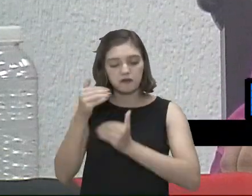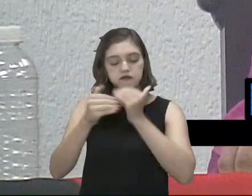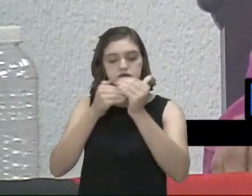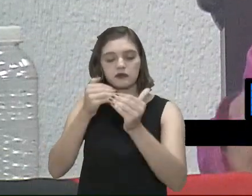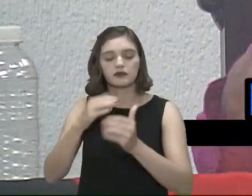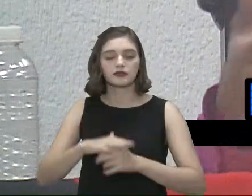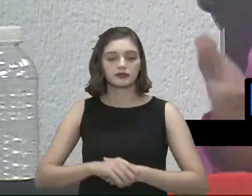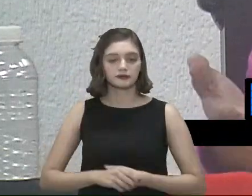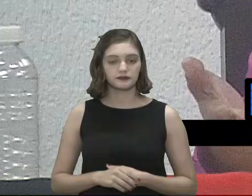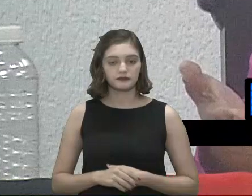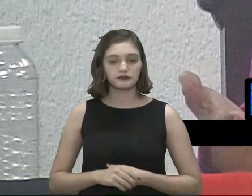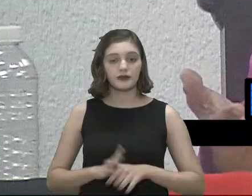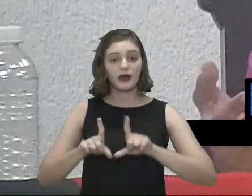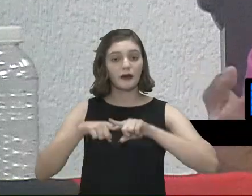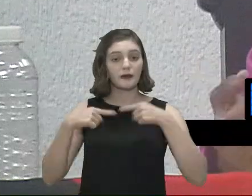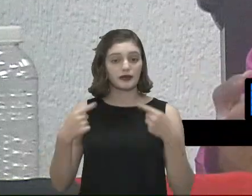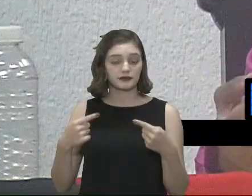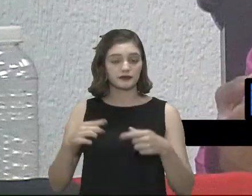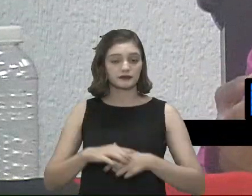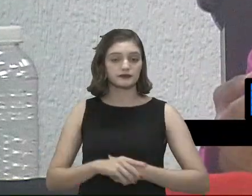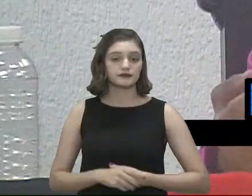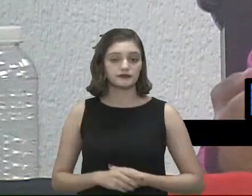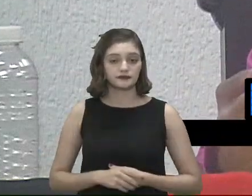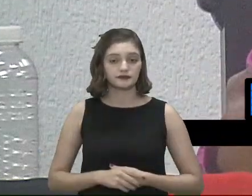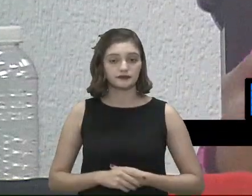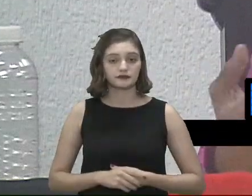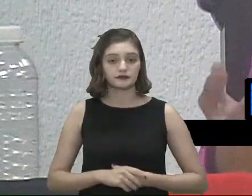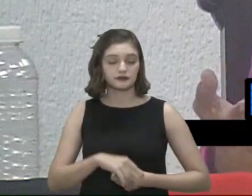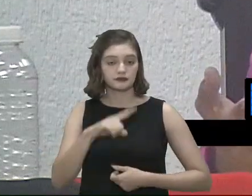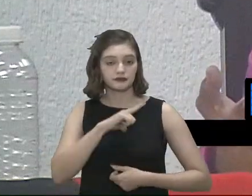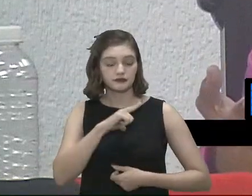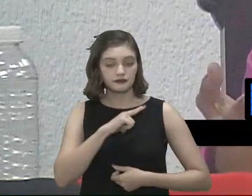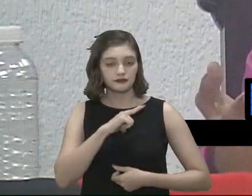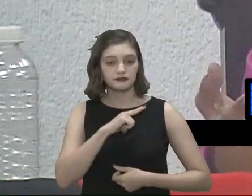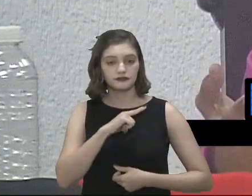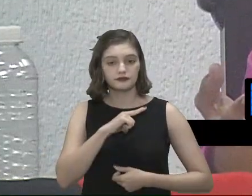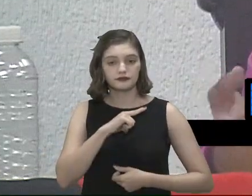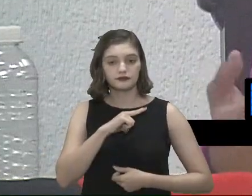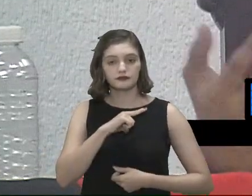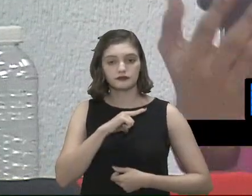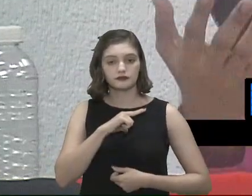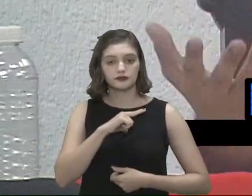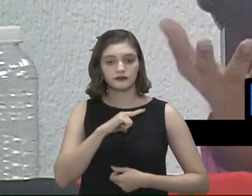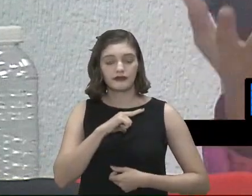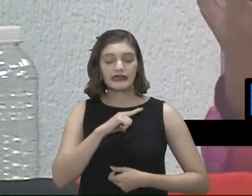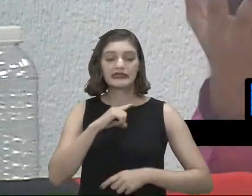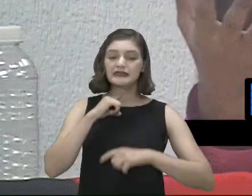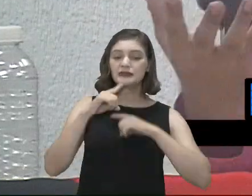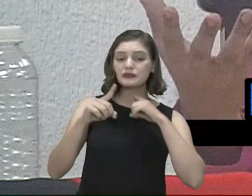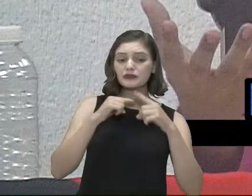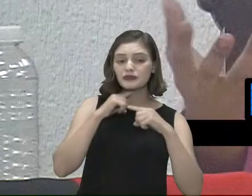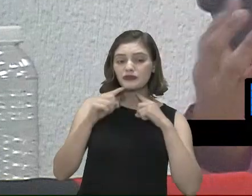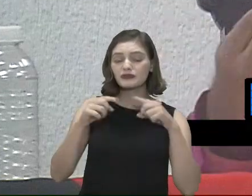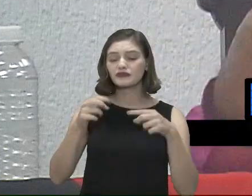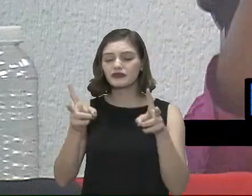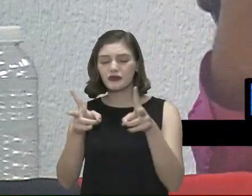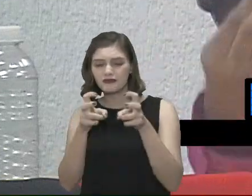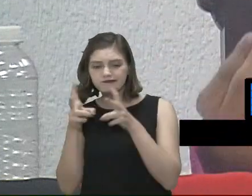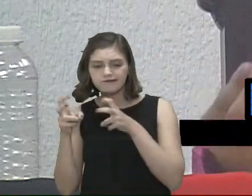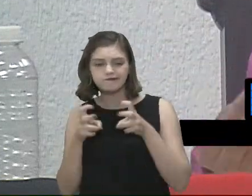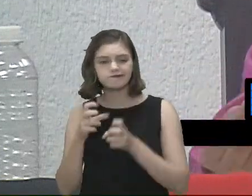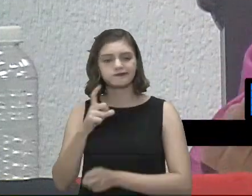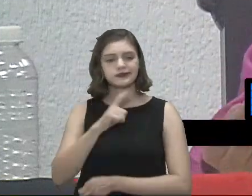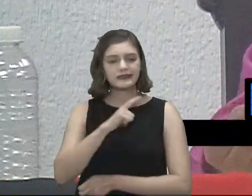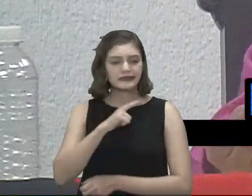tempo. No entanto, né, existem ainda algumas questões que são dúvidas, que eu percebo que ainda